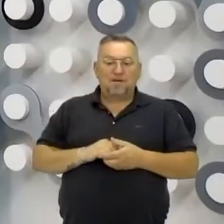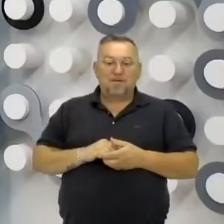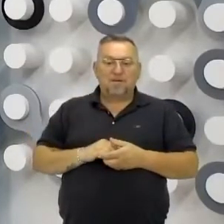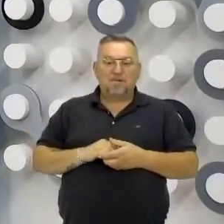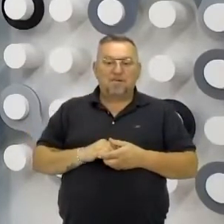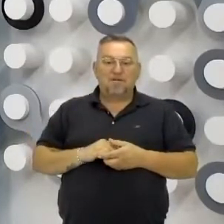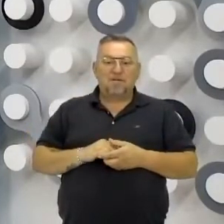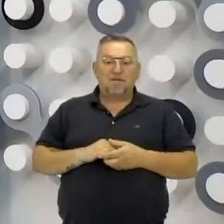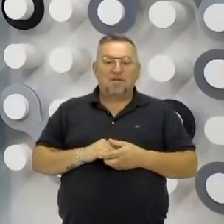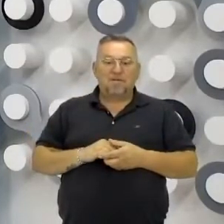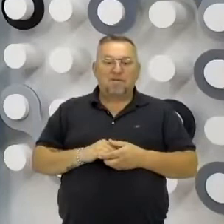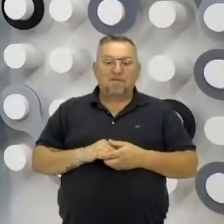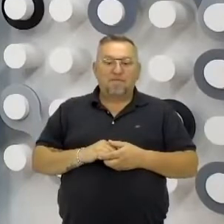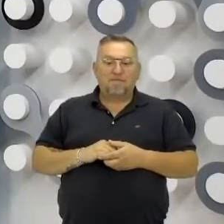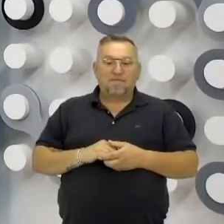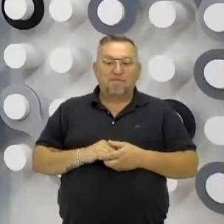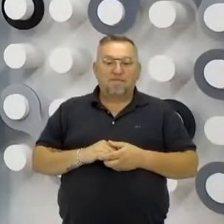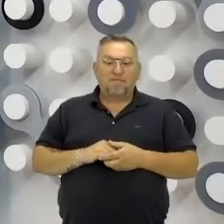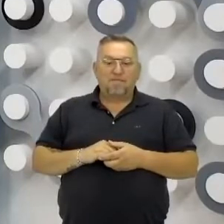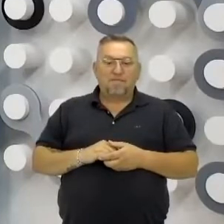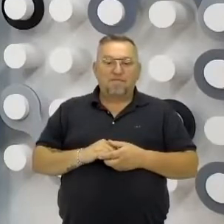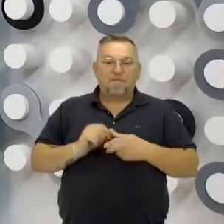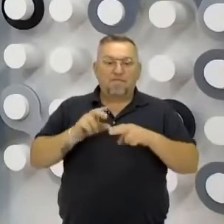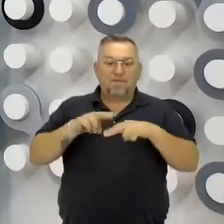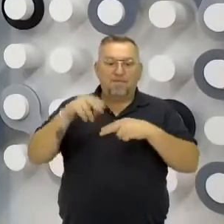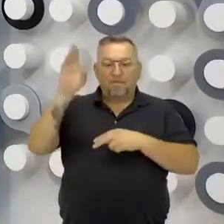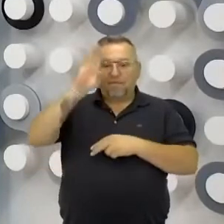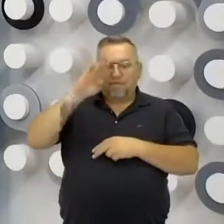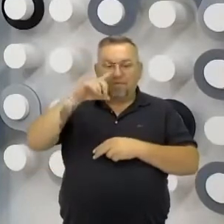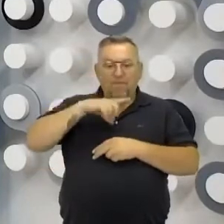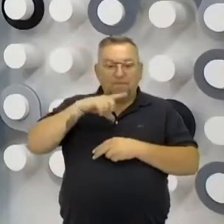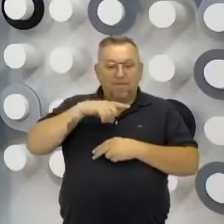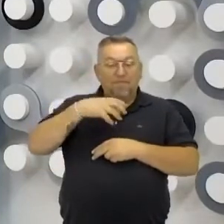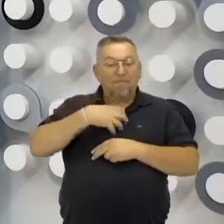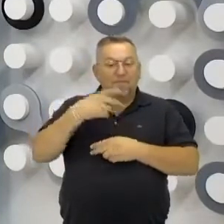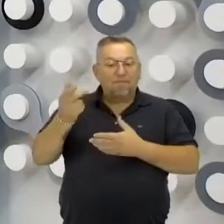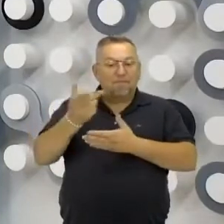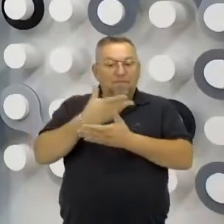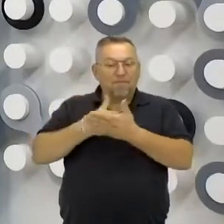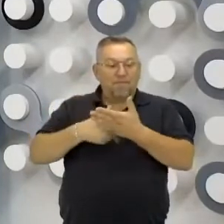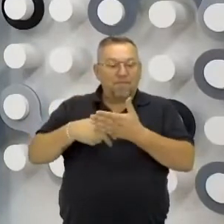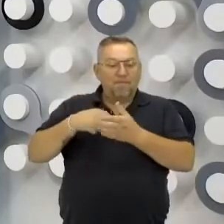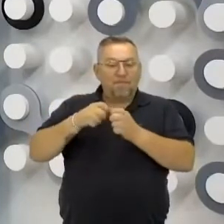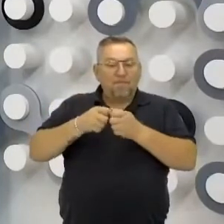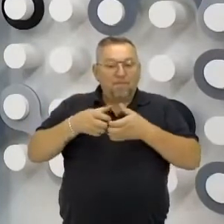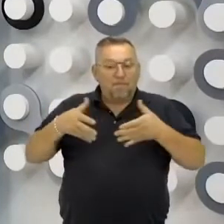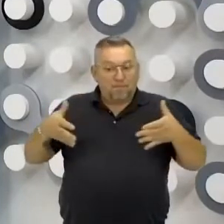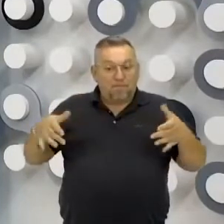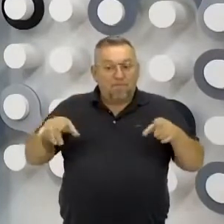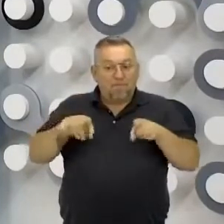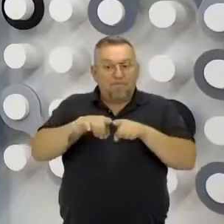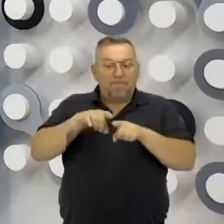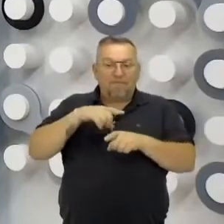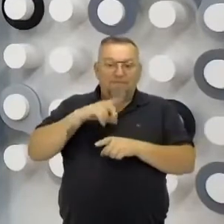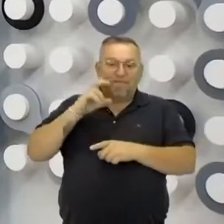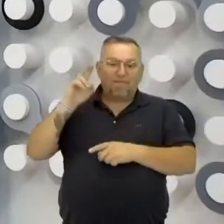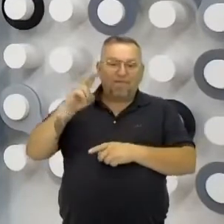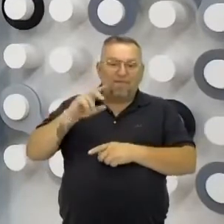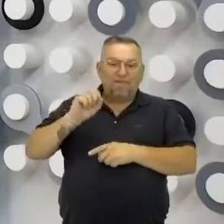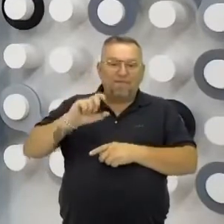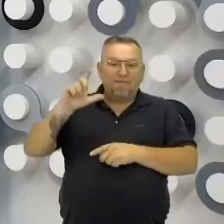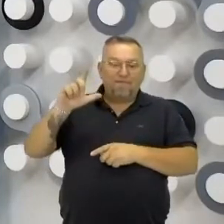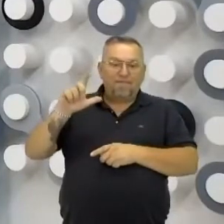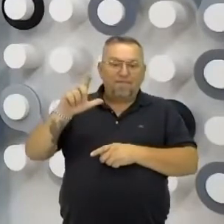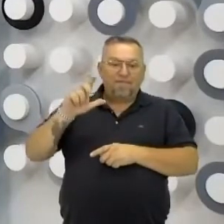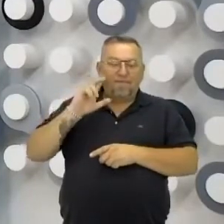ó, e ganhando espaço aqui. Por isso que o Brasil tinha essa configuração, né, o mapa tinha essa configuração, depois foi